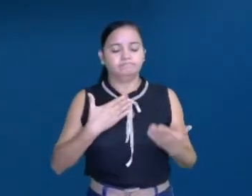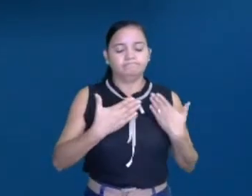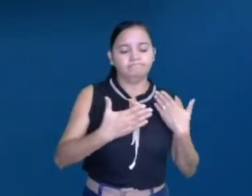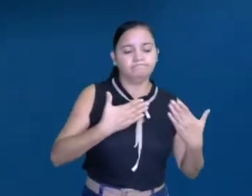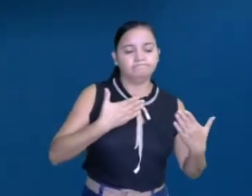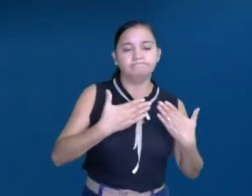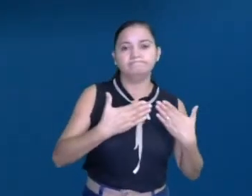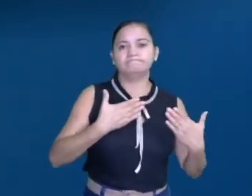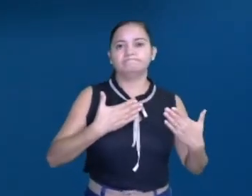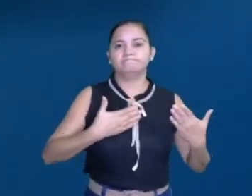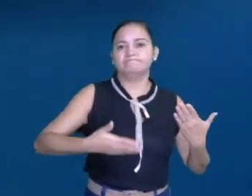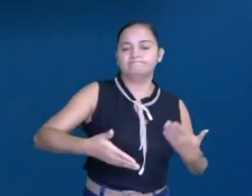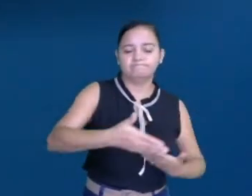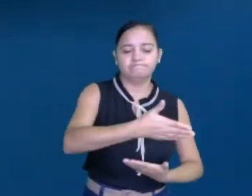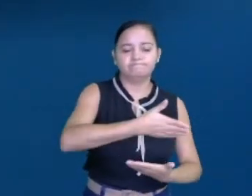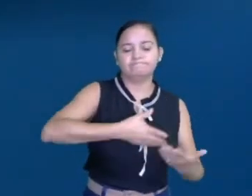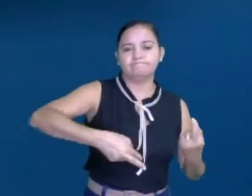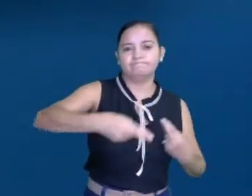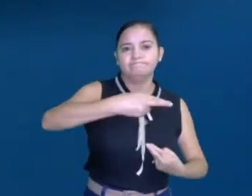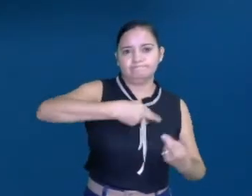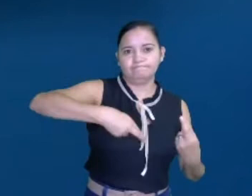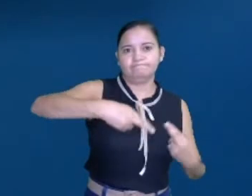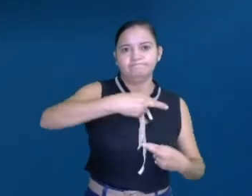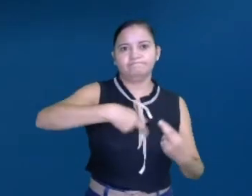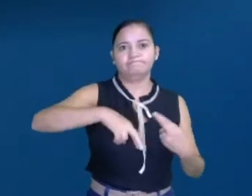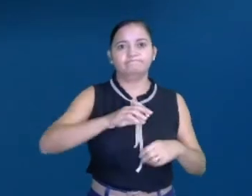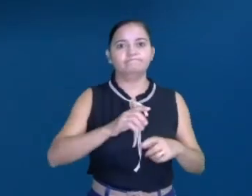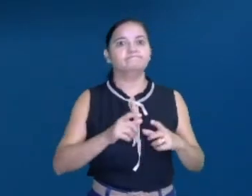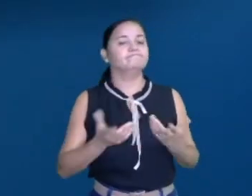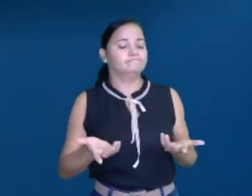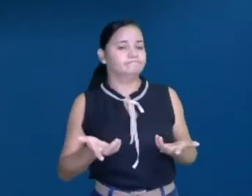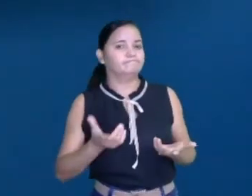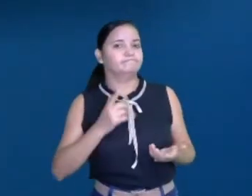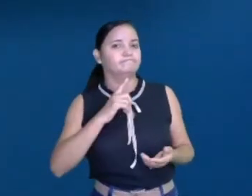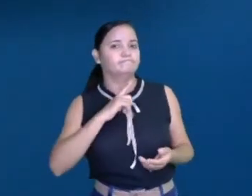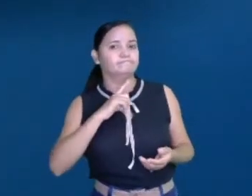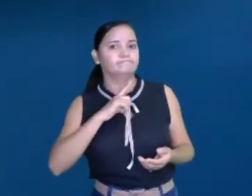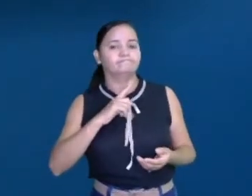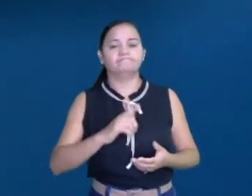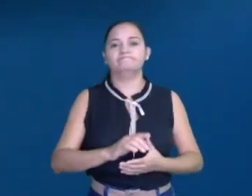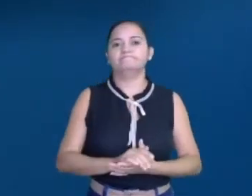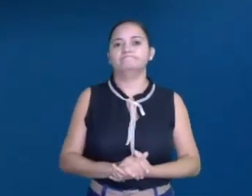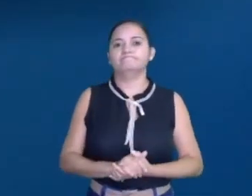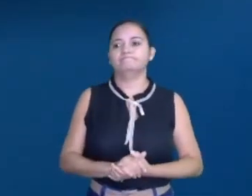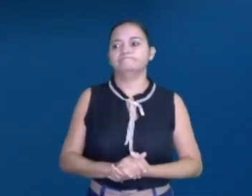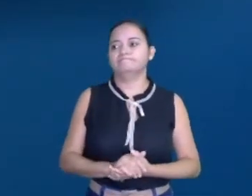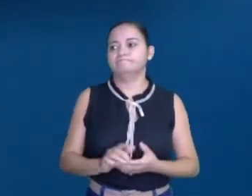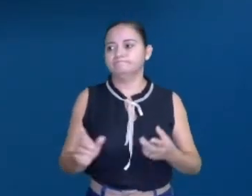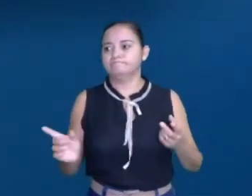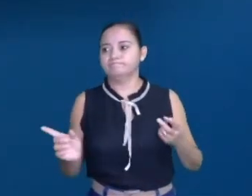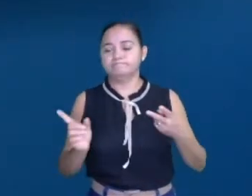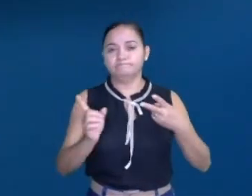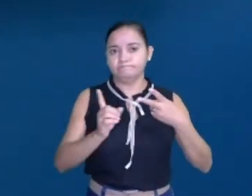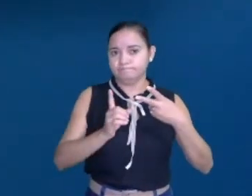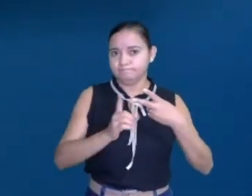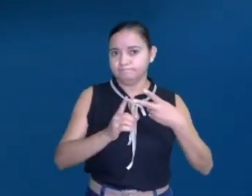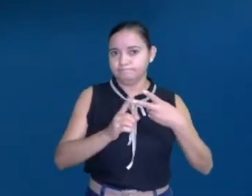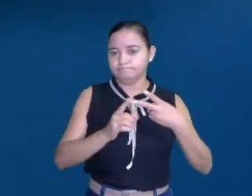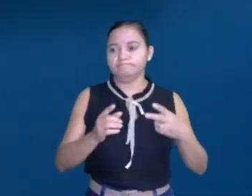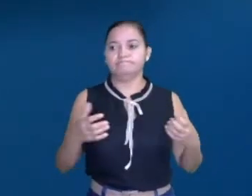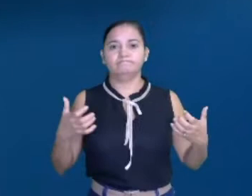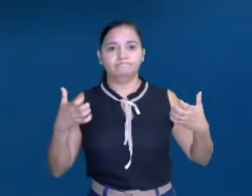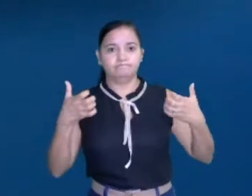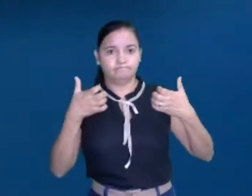certo? Aquele que a gente tem uma relação de afetividade maior. O grupo vicinal, que são com os nossos vizinhos, que também a